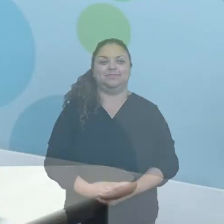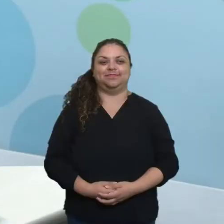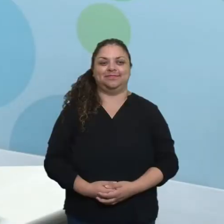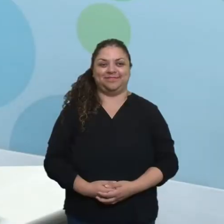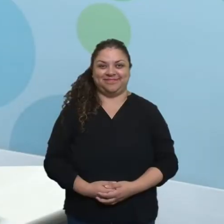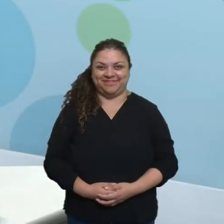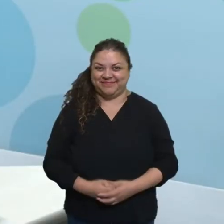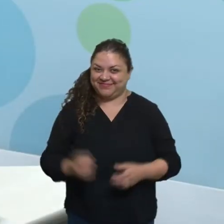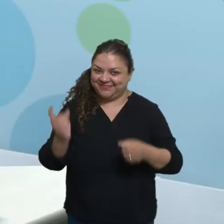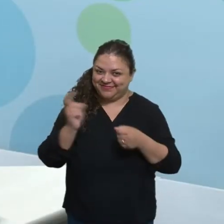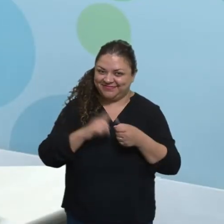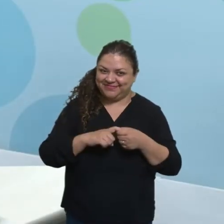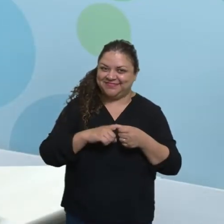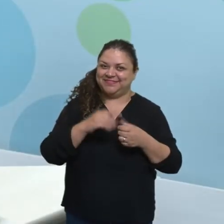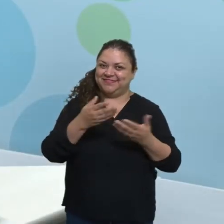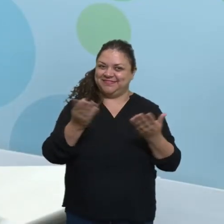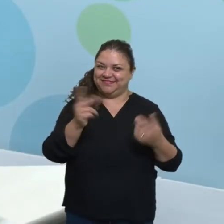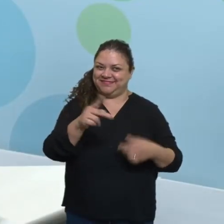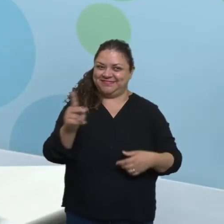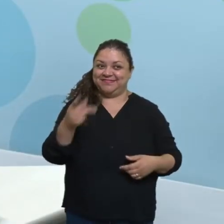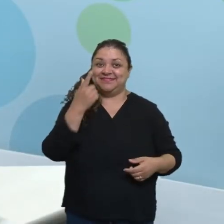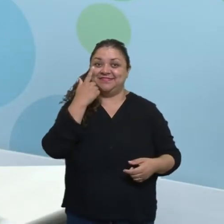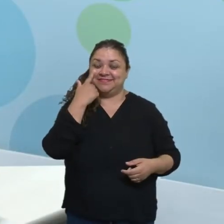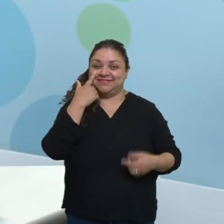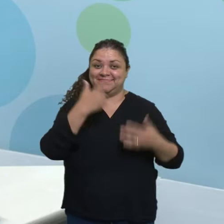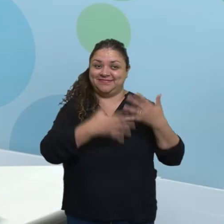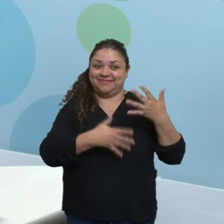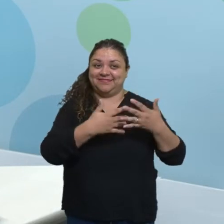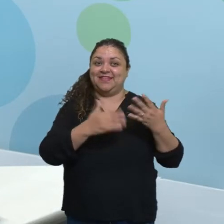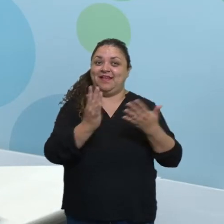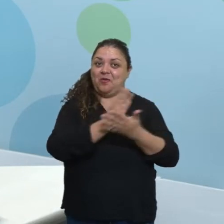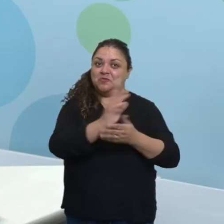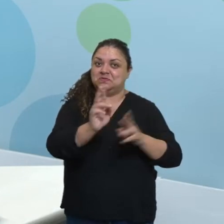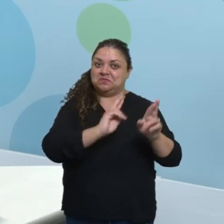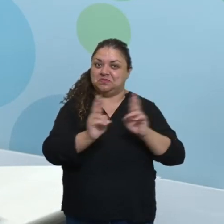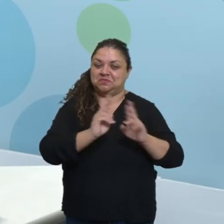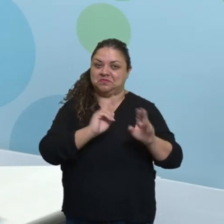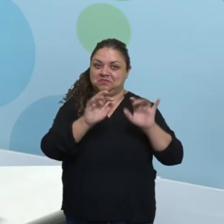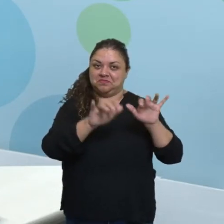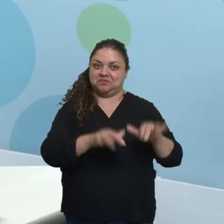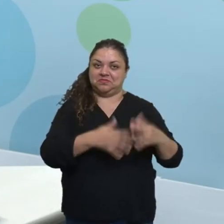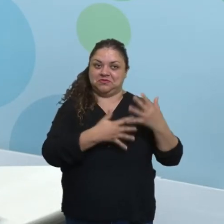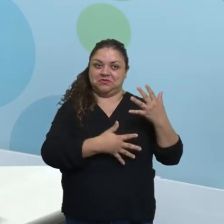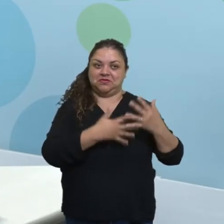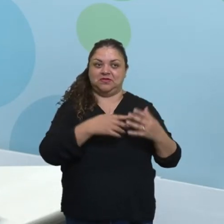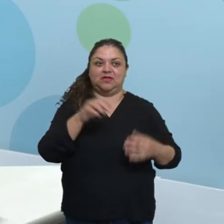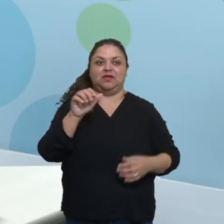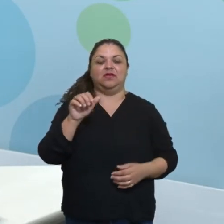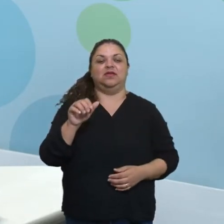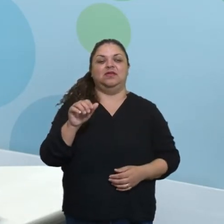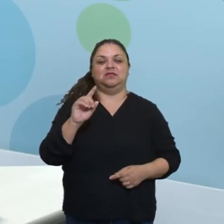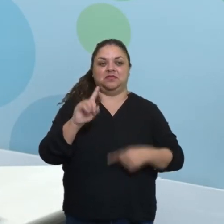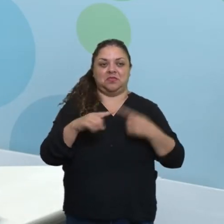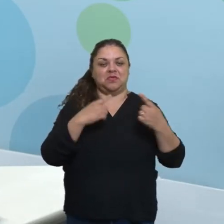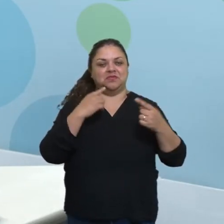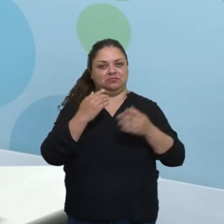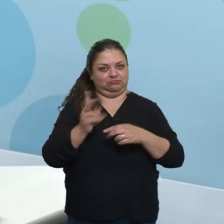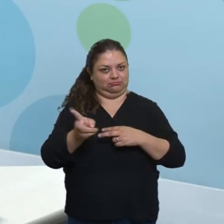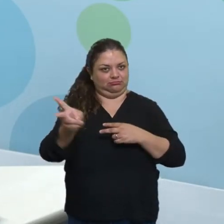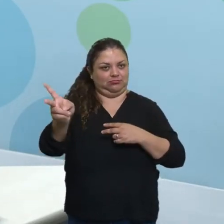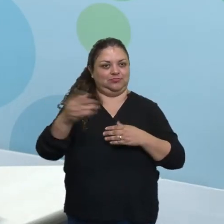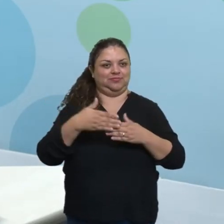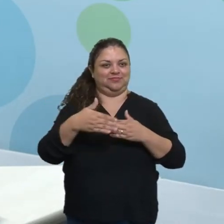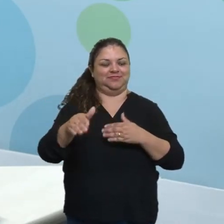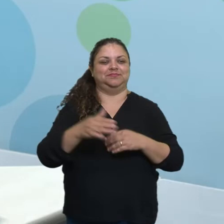e voltamos professores de teve algumas contribuições aqui eu vou ali algumas aí professor Ademir comenta aí a gente dá seguimento aí